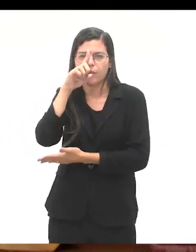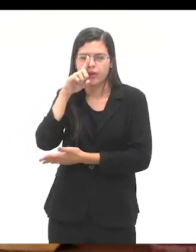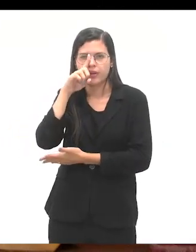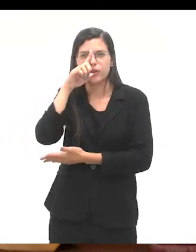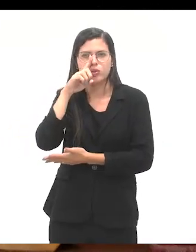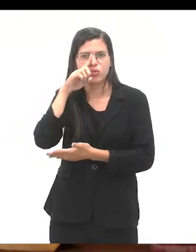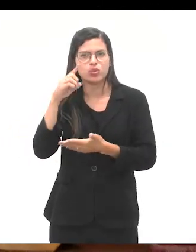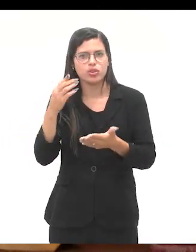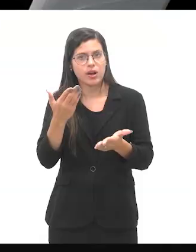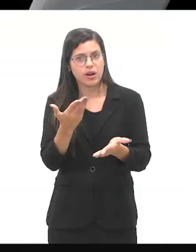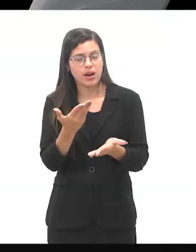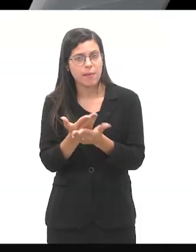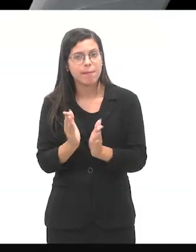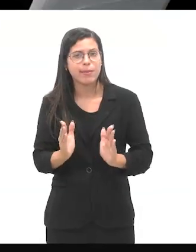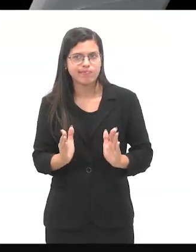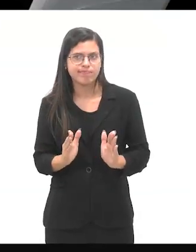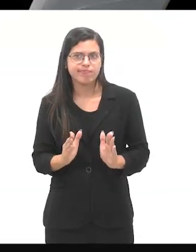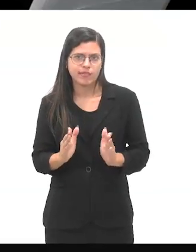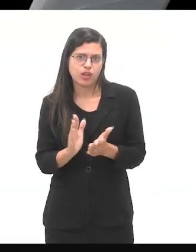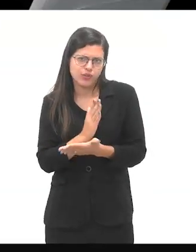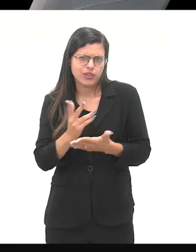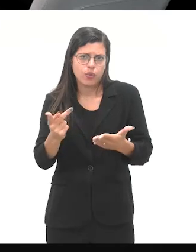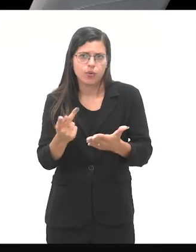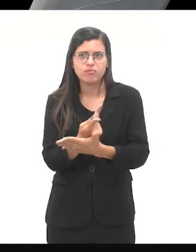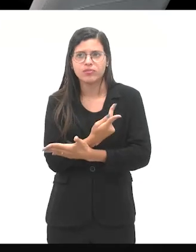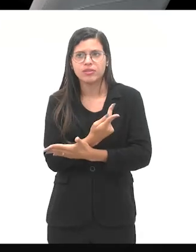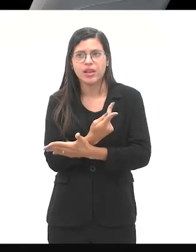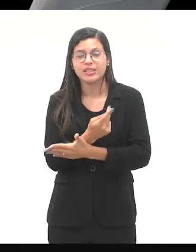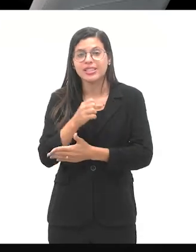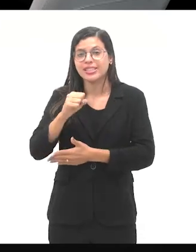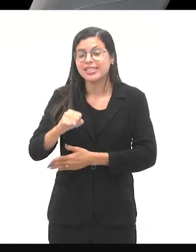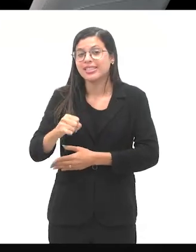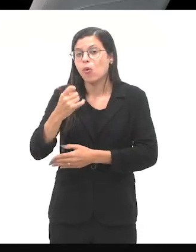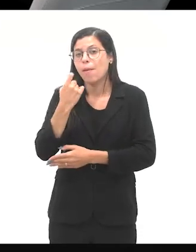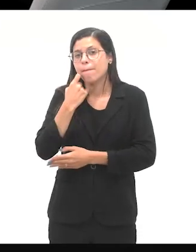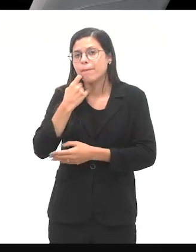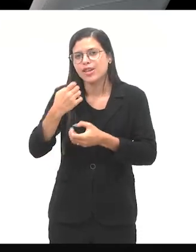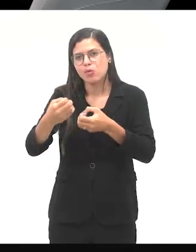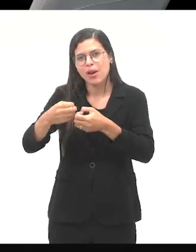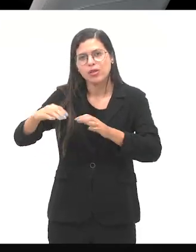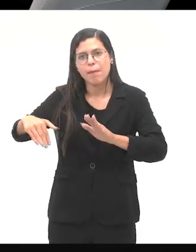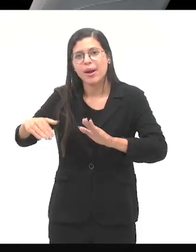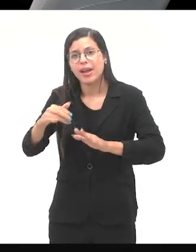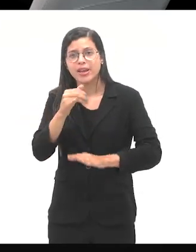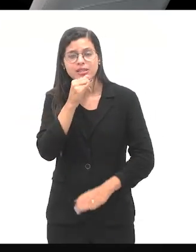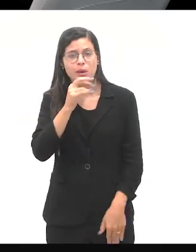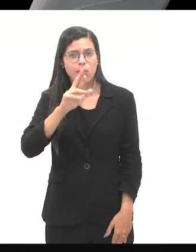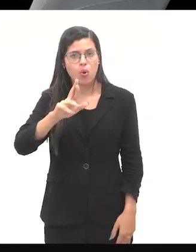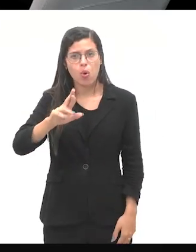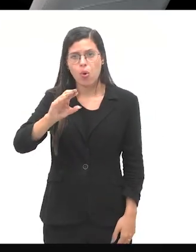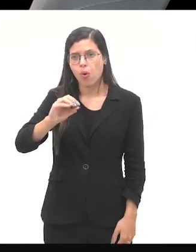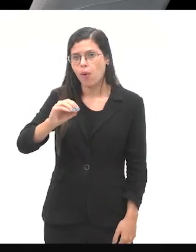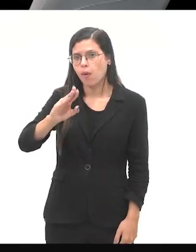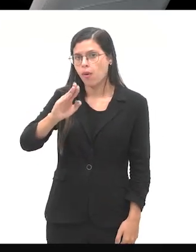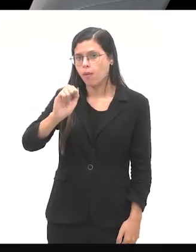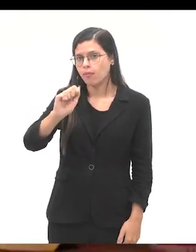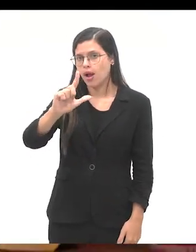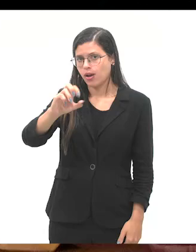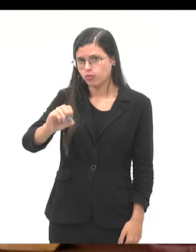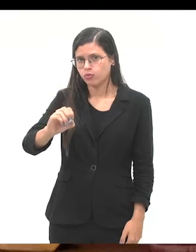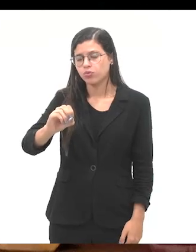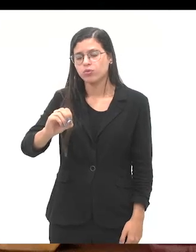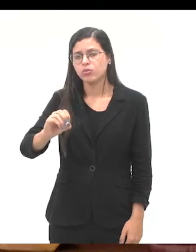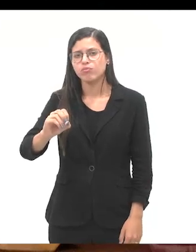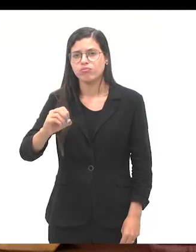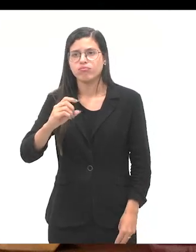do risco, né? É isso que acontece às vezes. Se é um peixe da costa, né? Por exemplo, um robalo. É um peixe